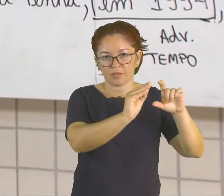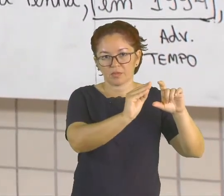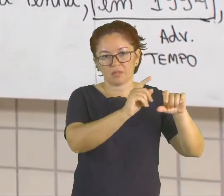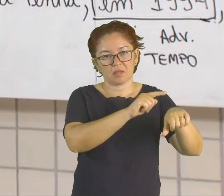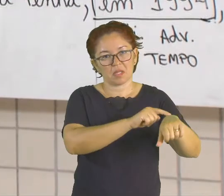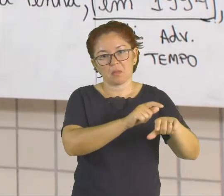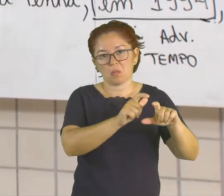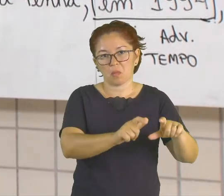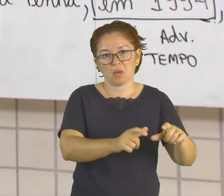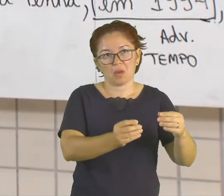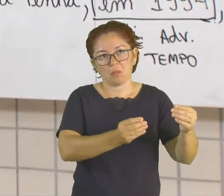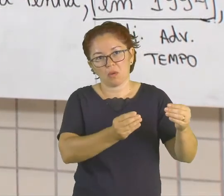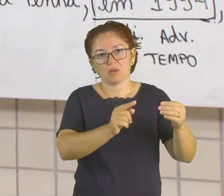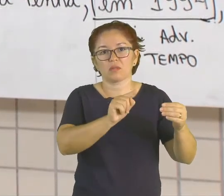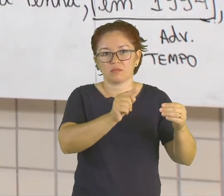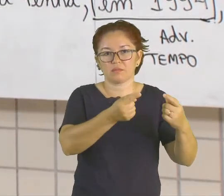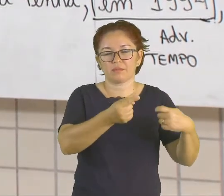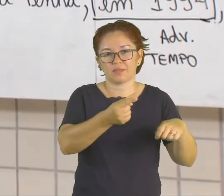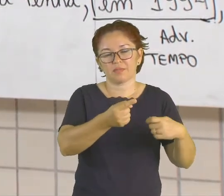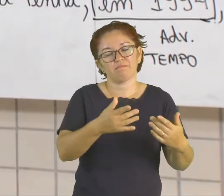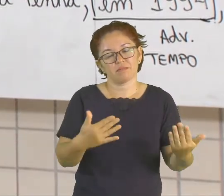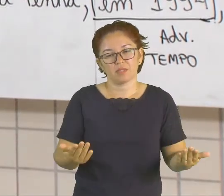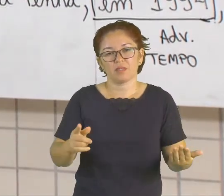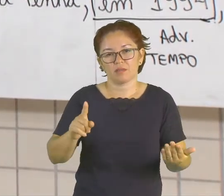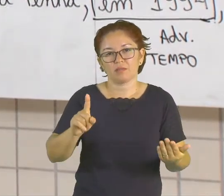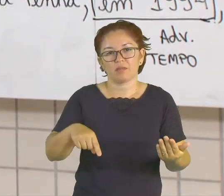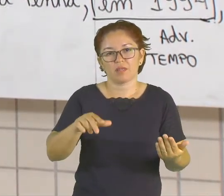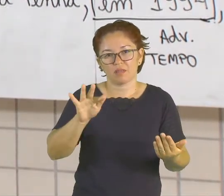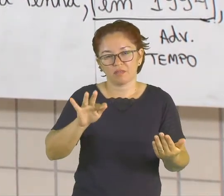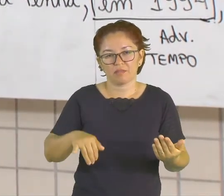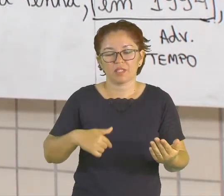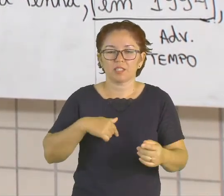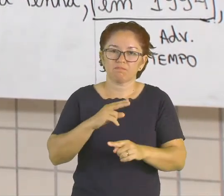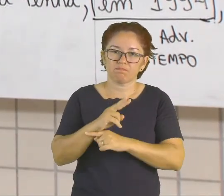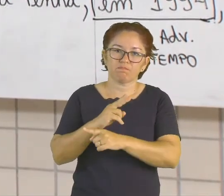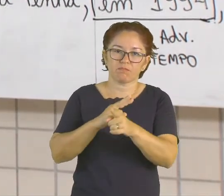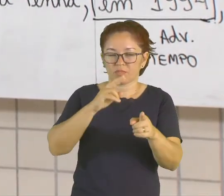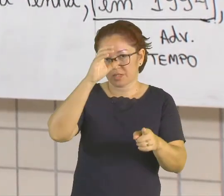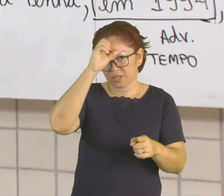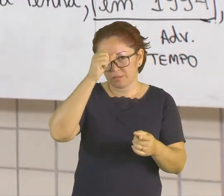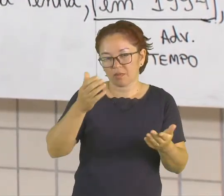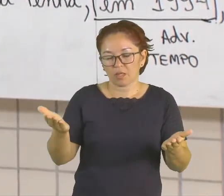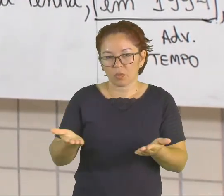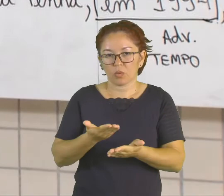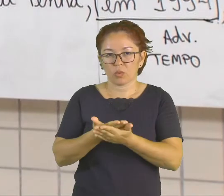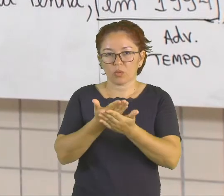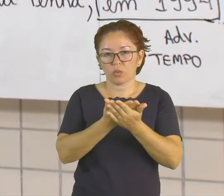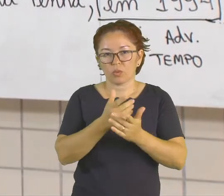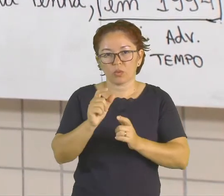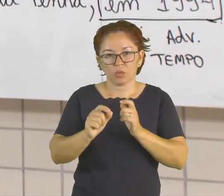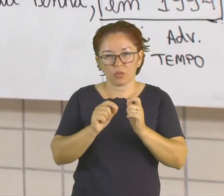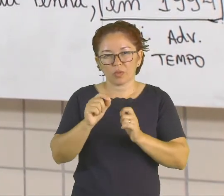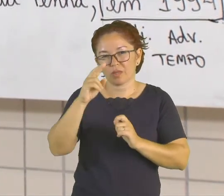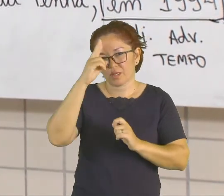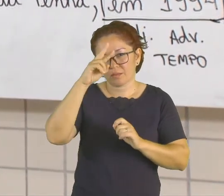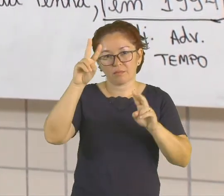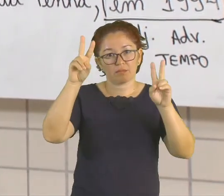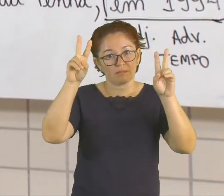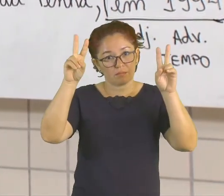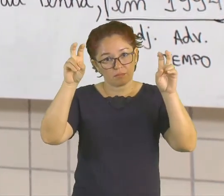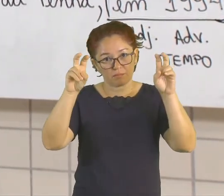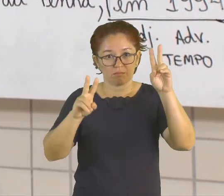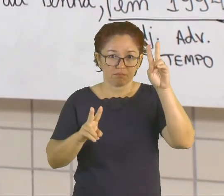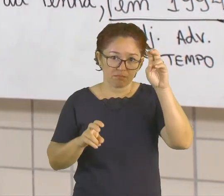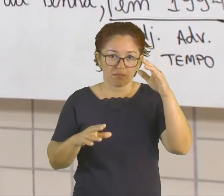eu espero que vocês tenham aprendido. Hoje a nossa aula foi sobre o uso linguístico das pontuações,